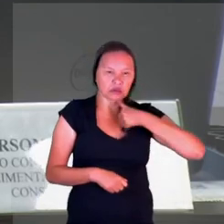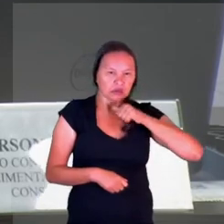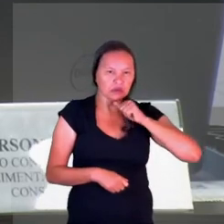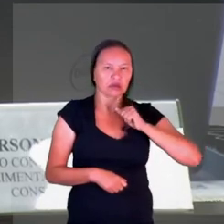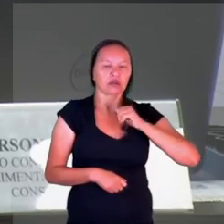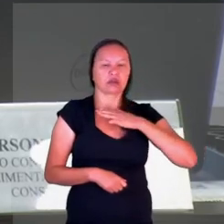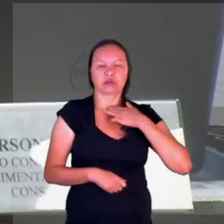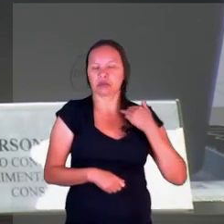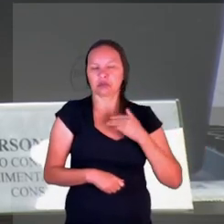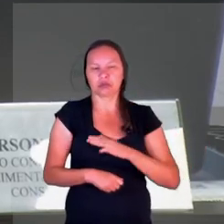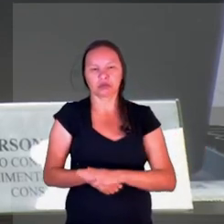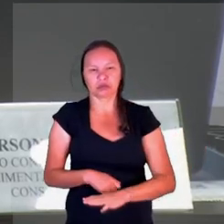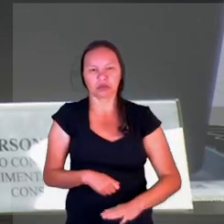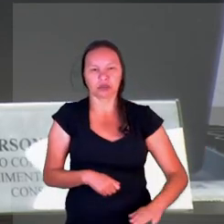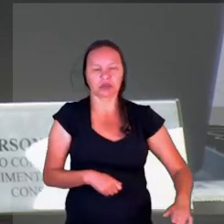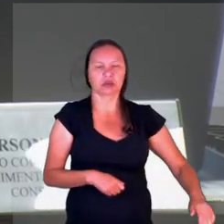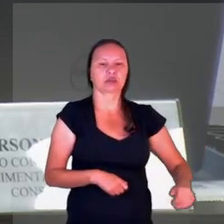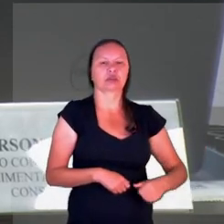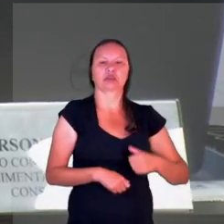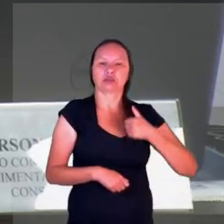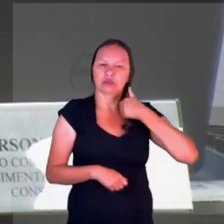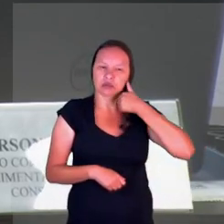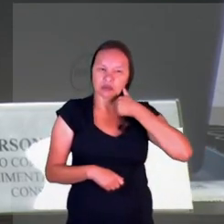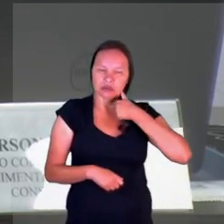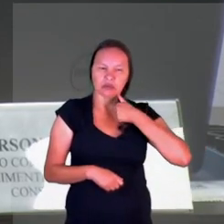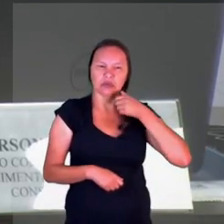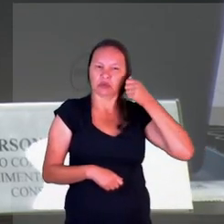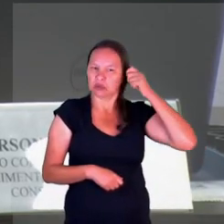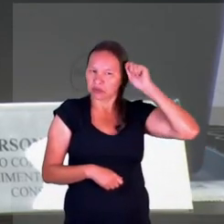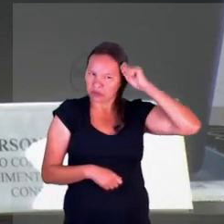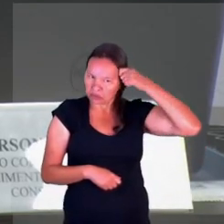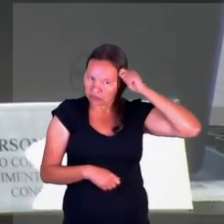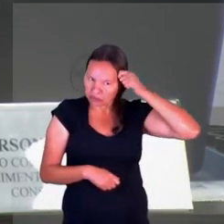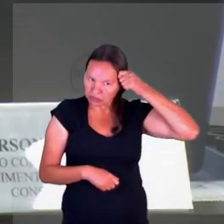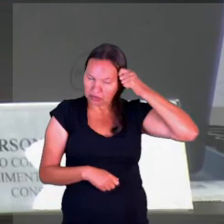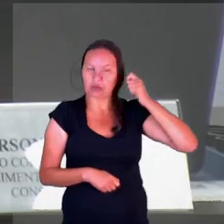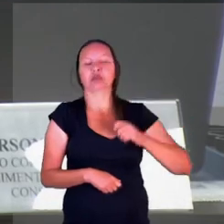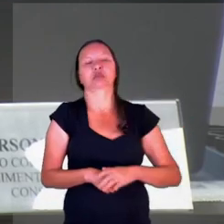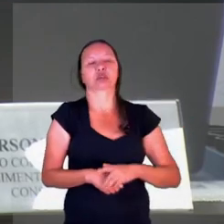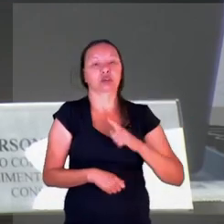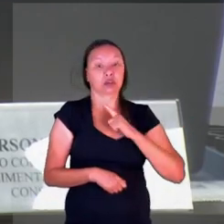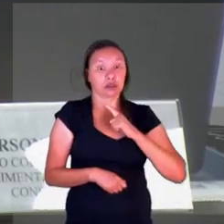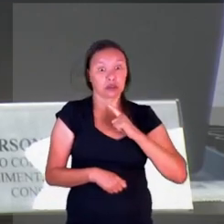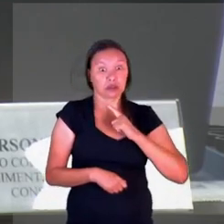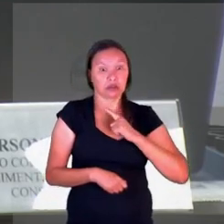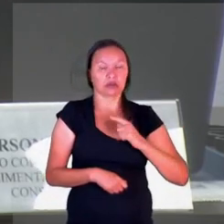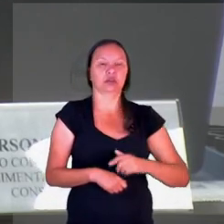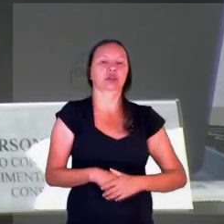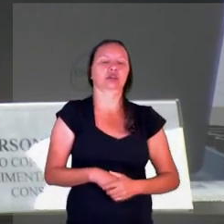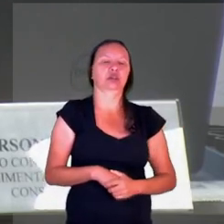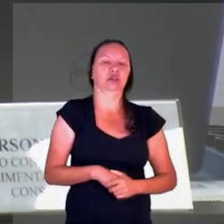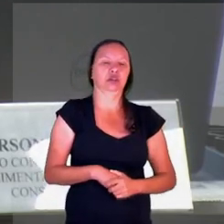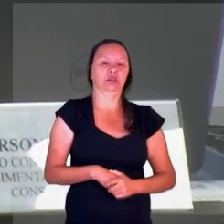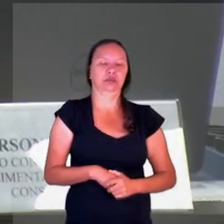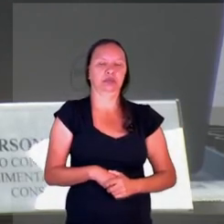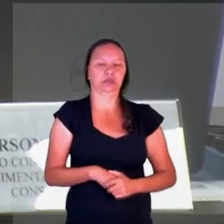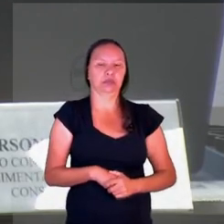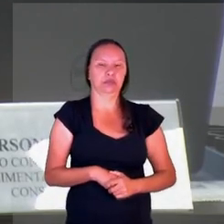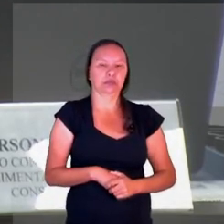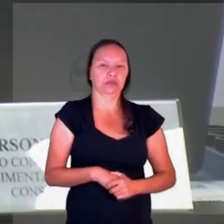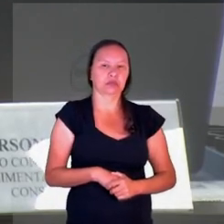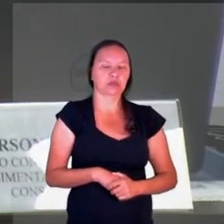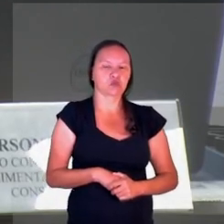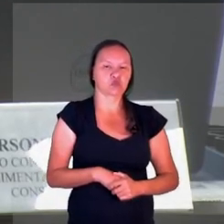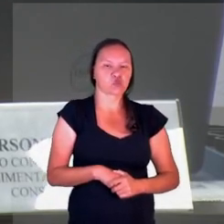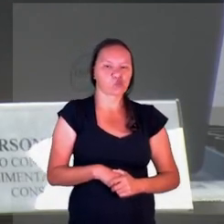inclusive são negros negras e que estão na borda vamos dizer assim